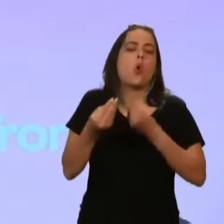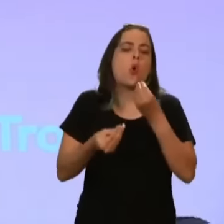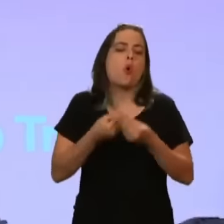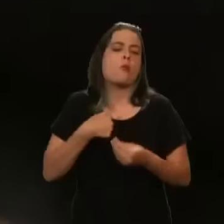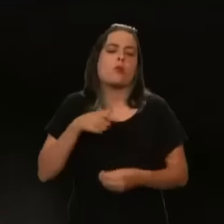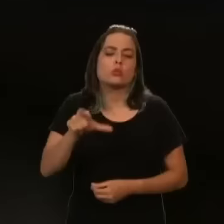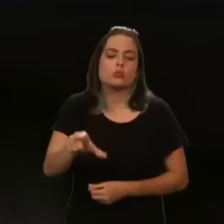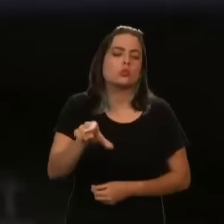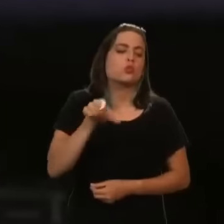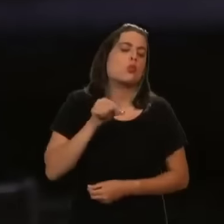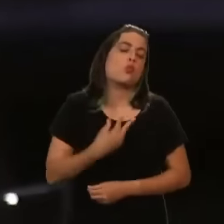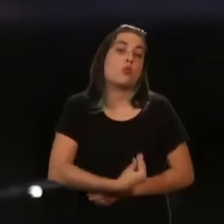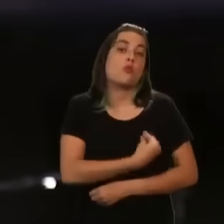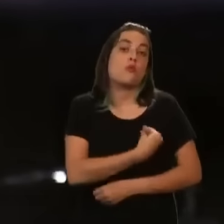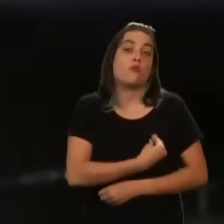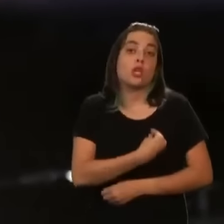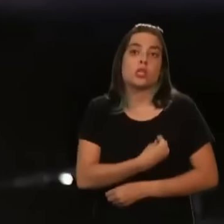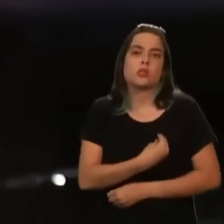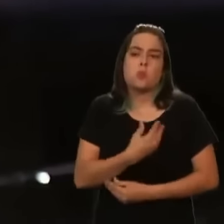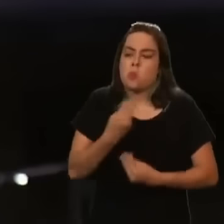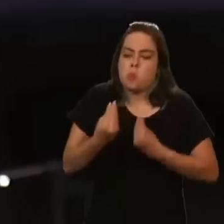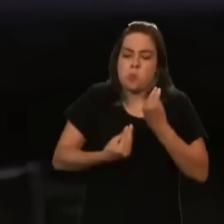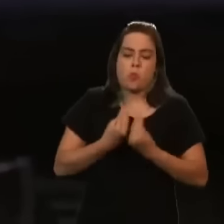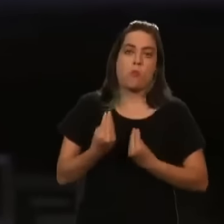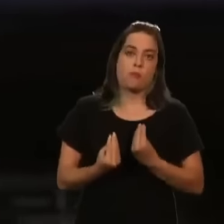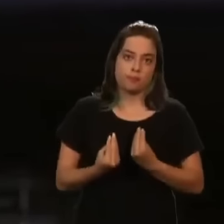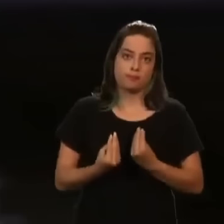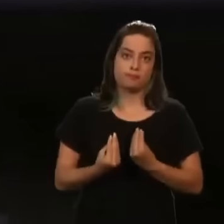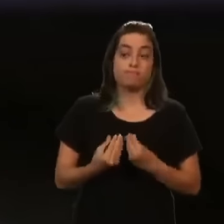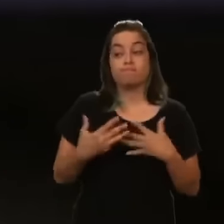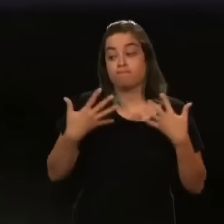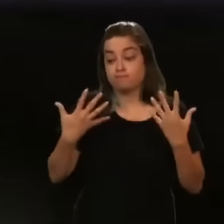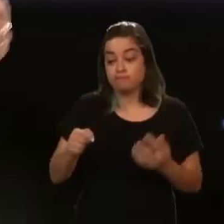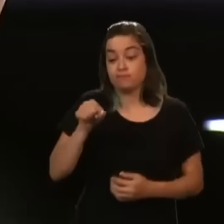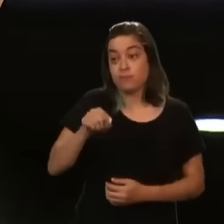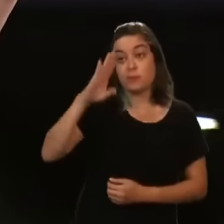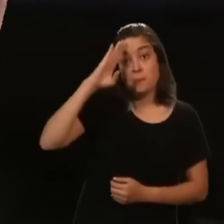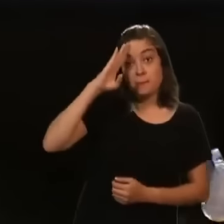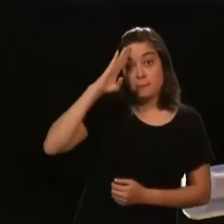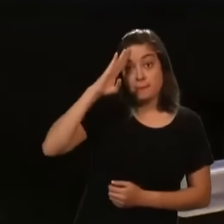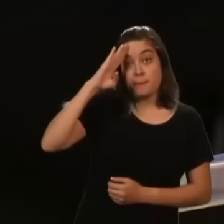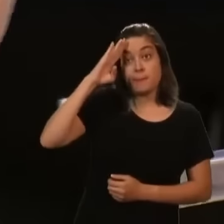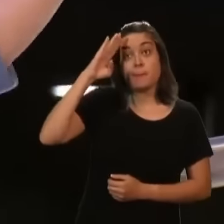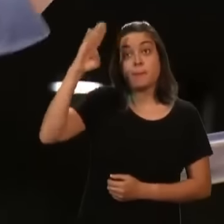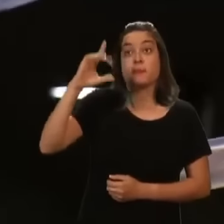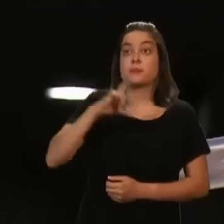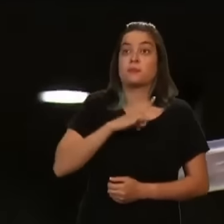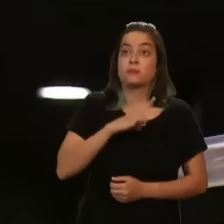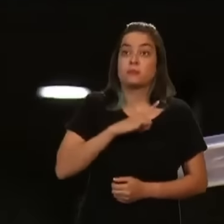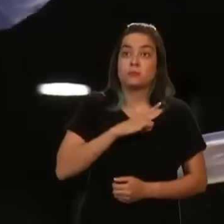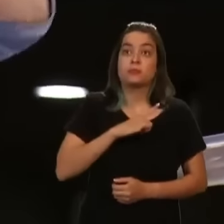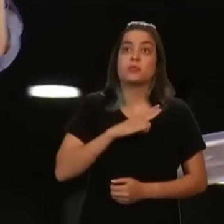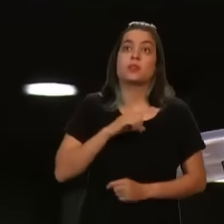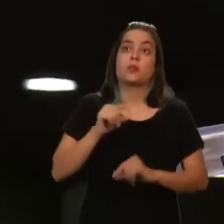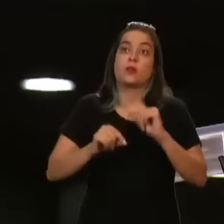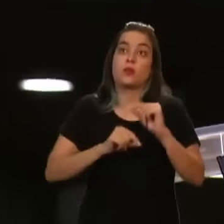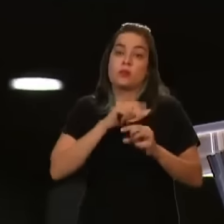escolho viver, como eu escolho ser, é na verdade o fator principal que percorre todos esses